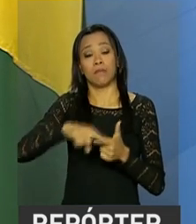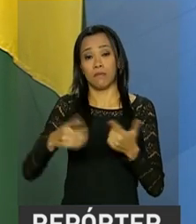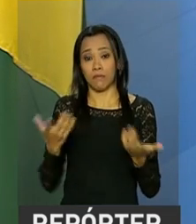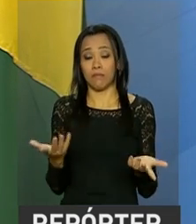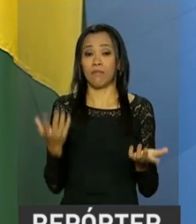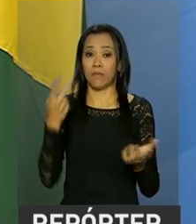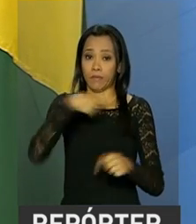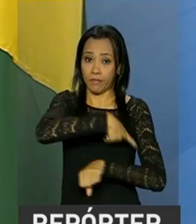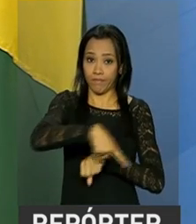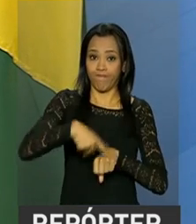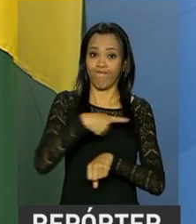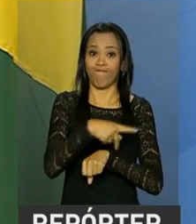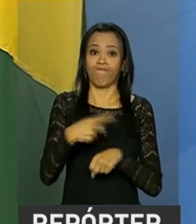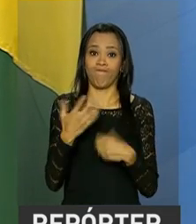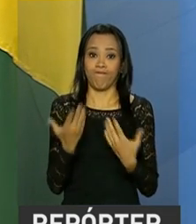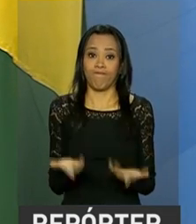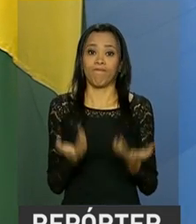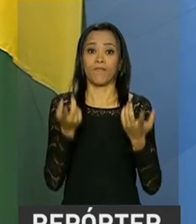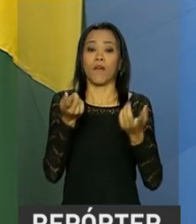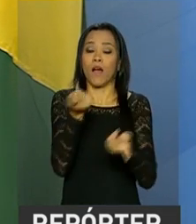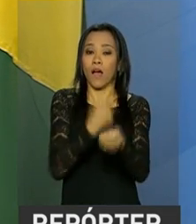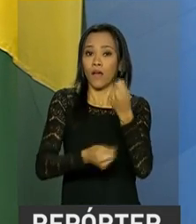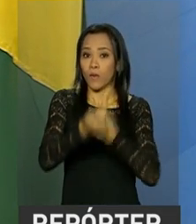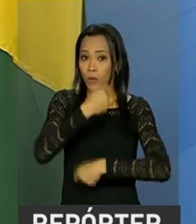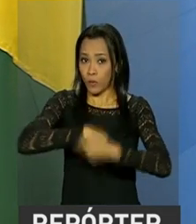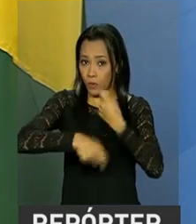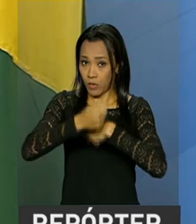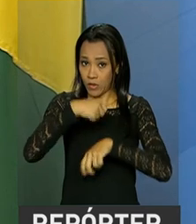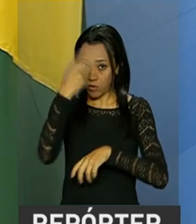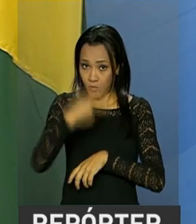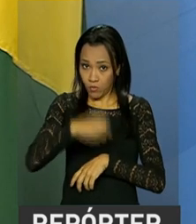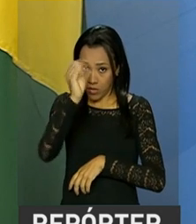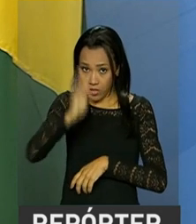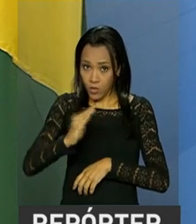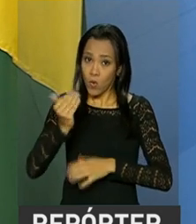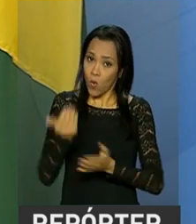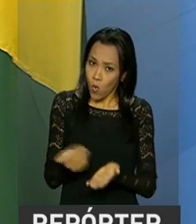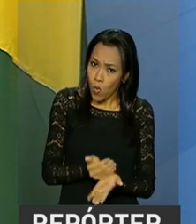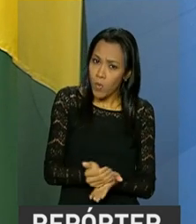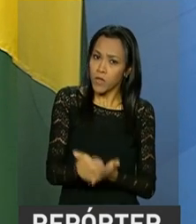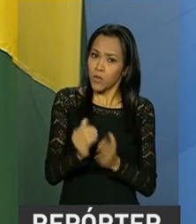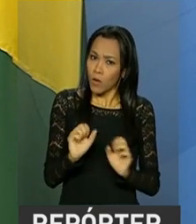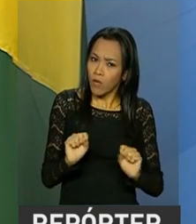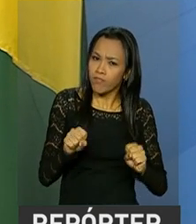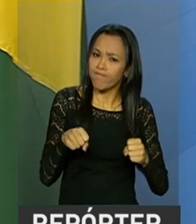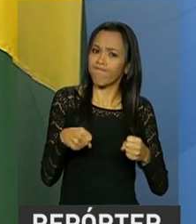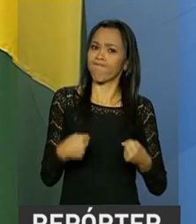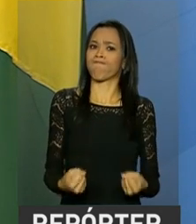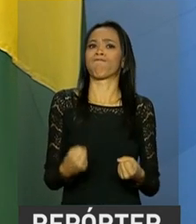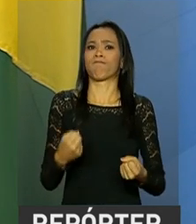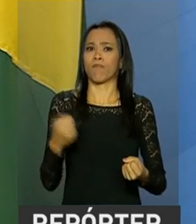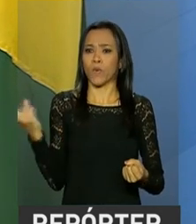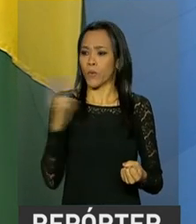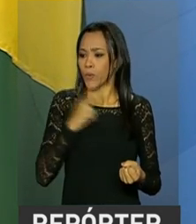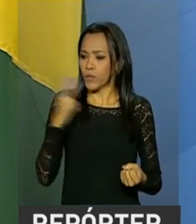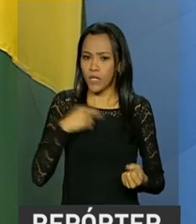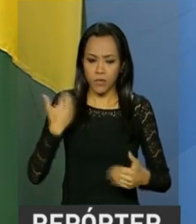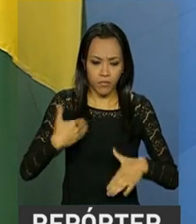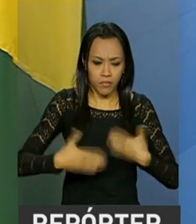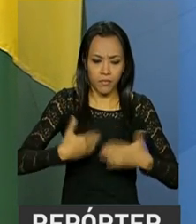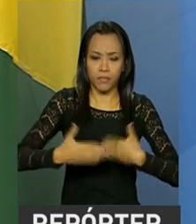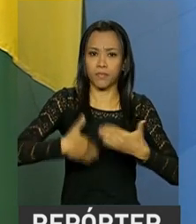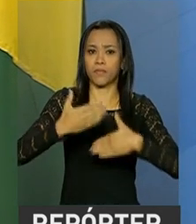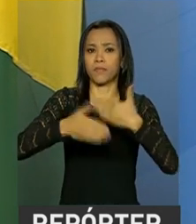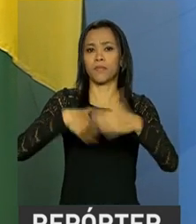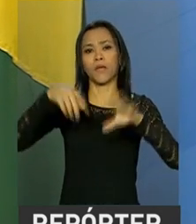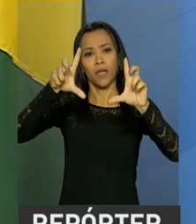fundamentais. A economia brasileira já voltou a crescer. Precisamos acelerar o crescimento, reduzir ainda